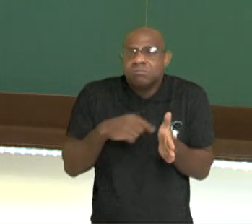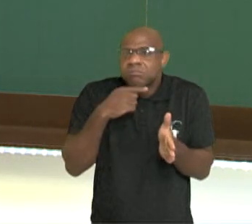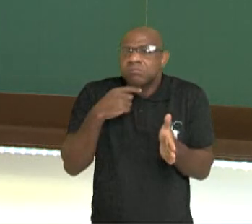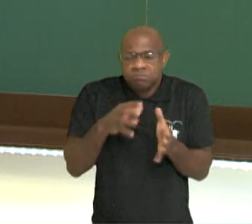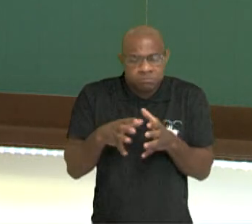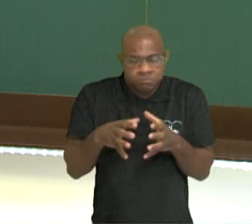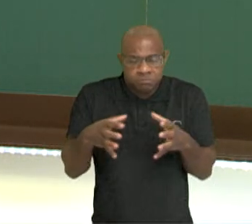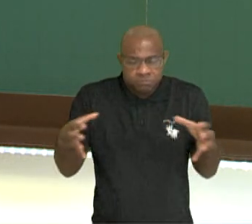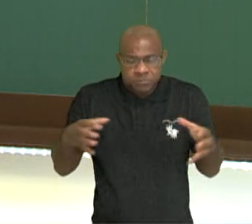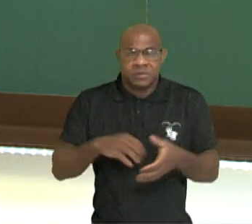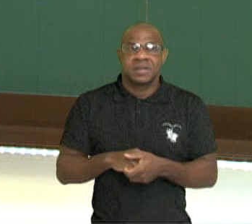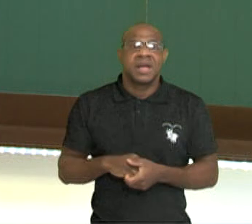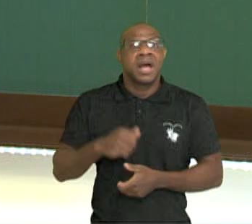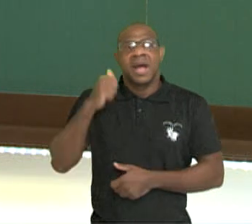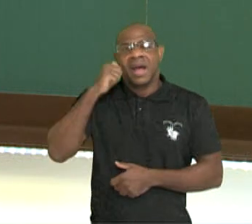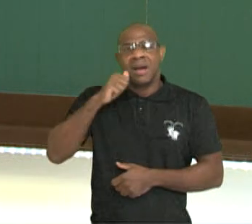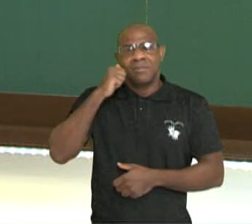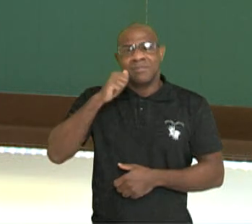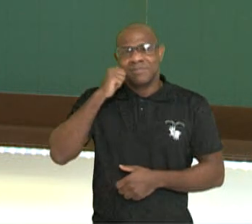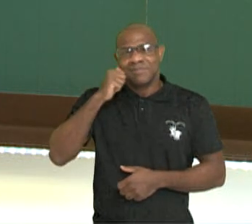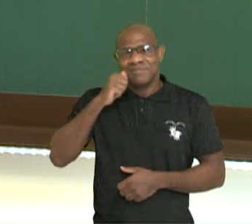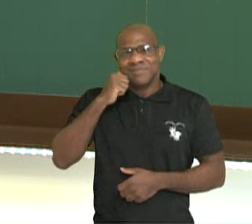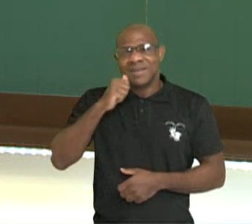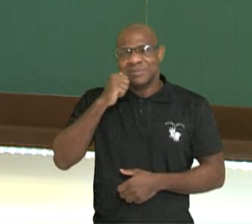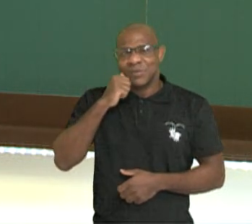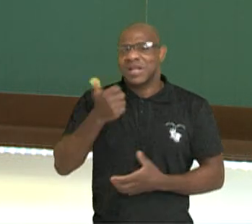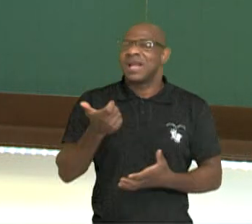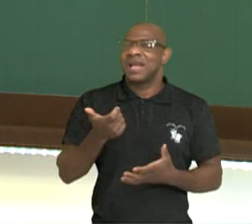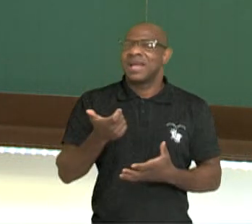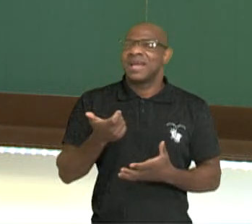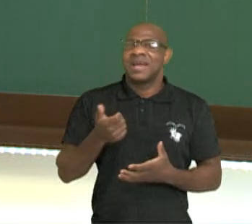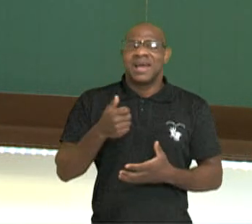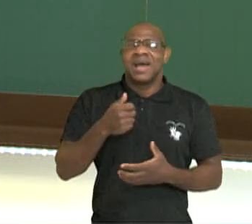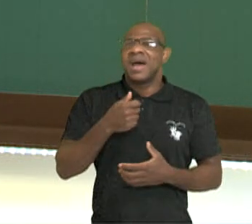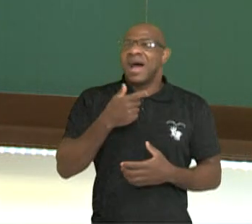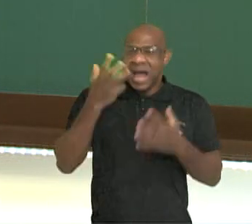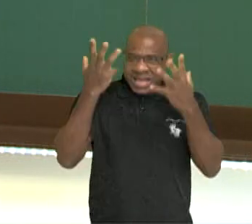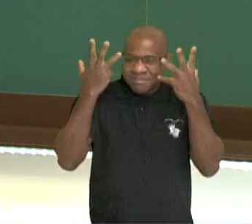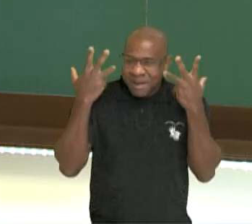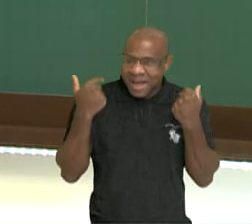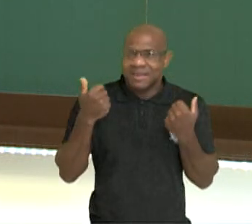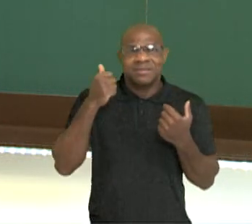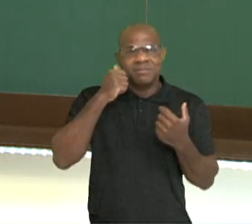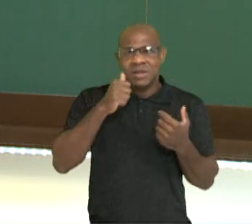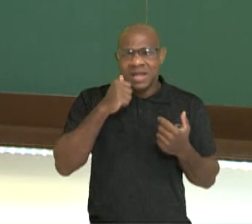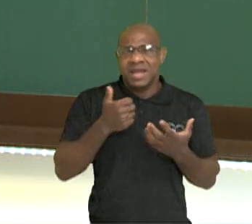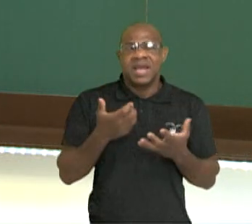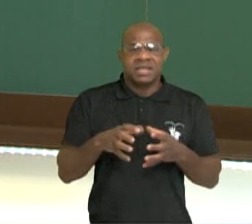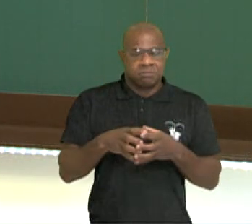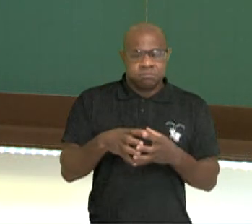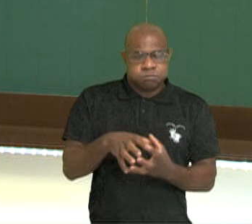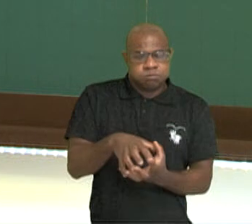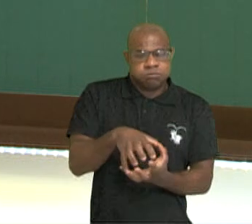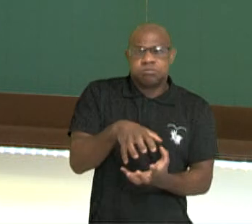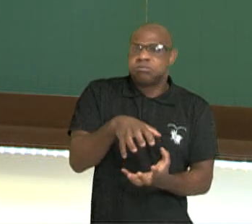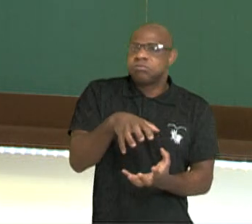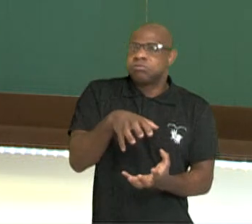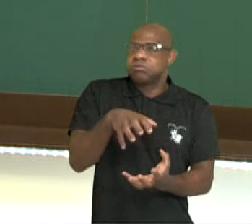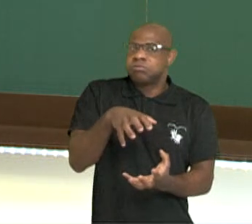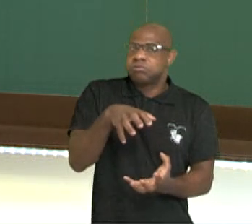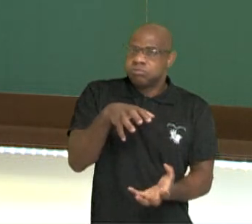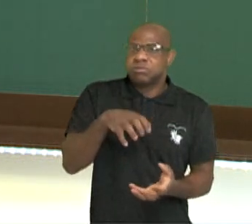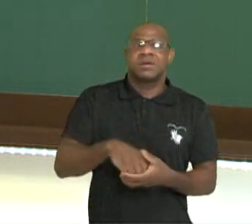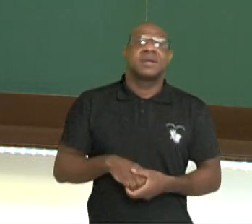fêmeas que estão em momento, por exemplo, de reprodução. Então, a gente tem que pensar muito bem nisso. que nós estamos retirando da